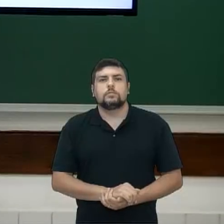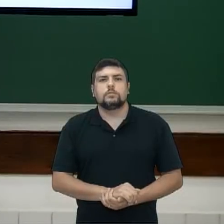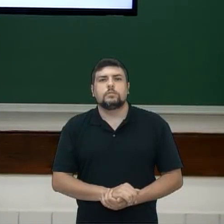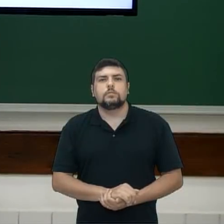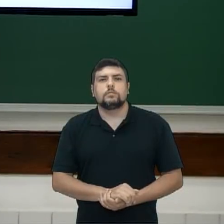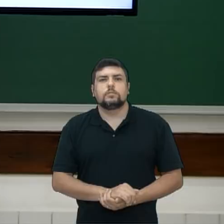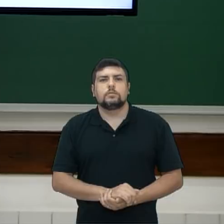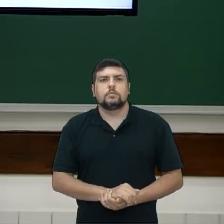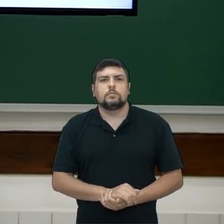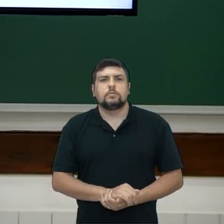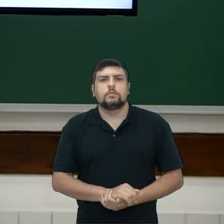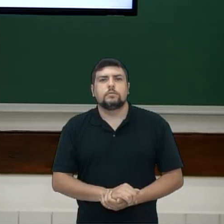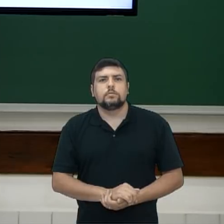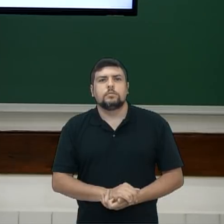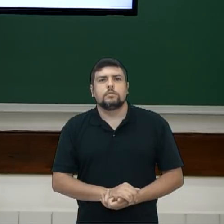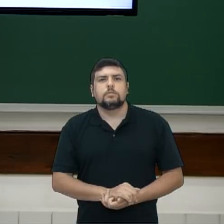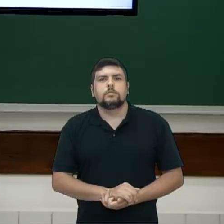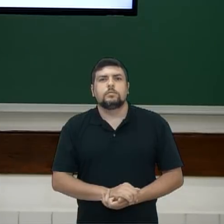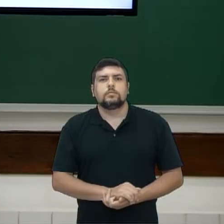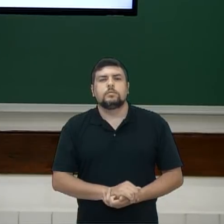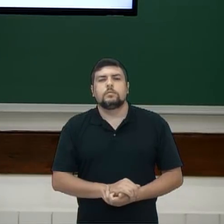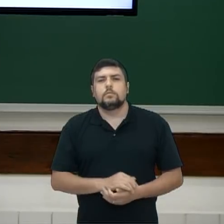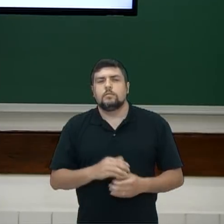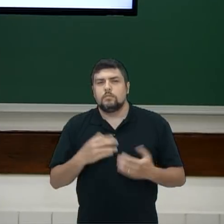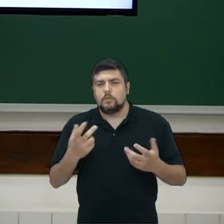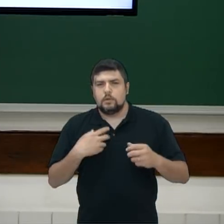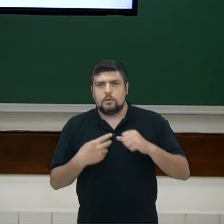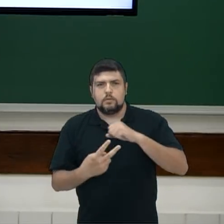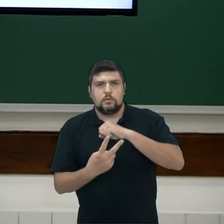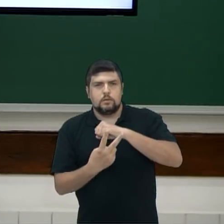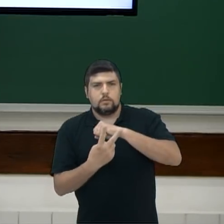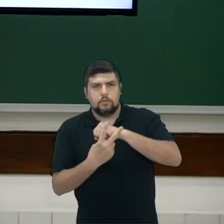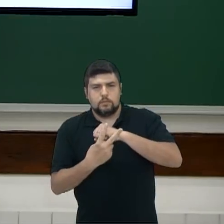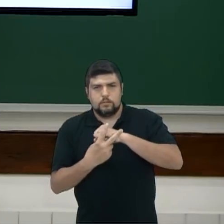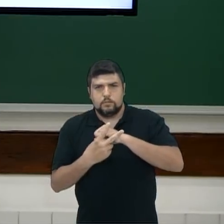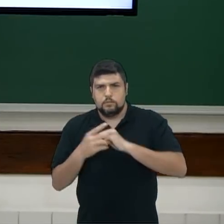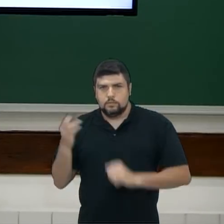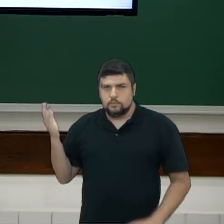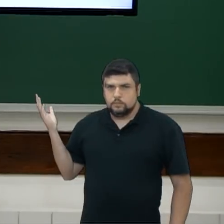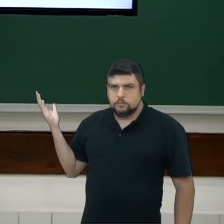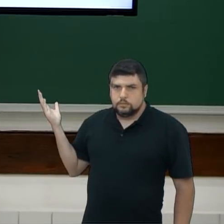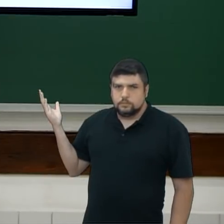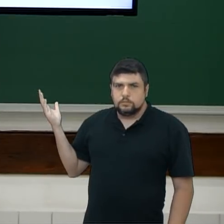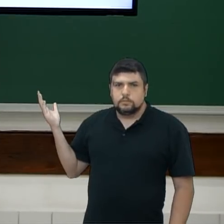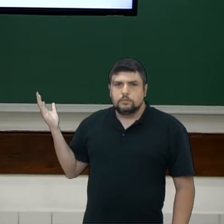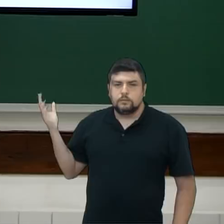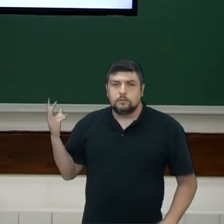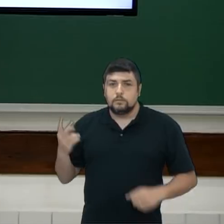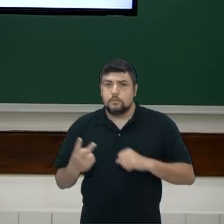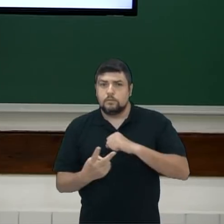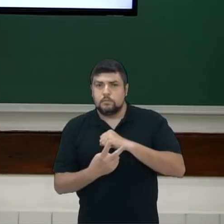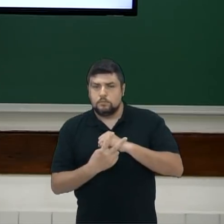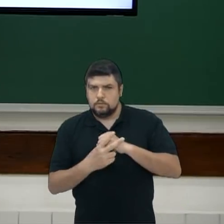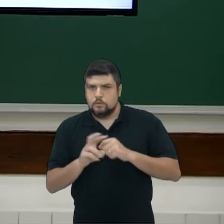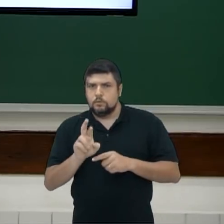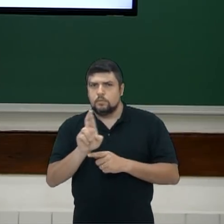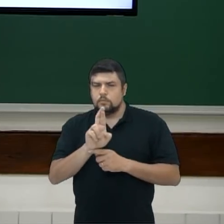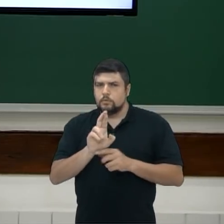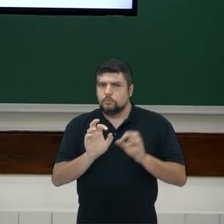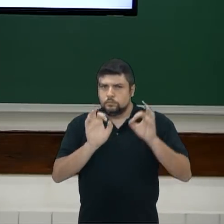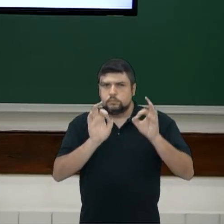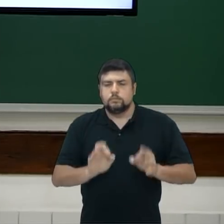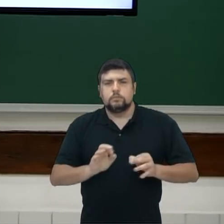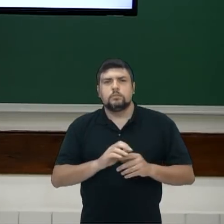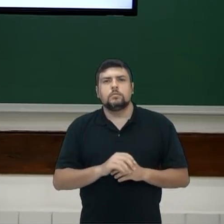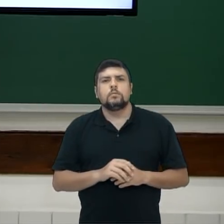então. Aqui, então, eu tenho alguns verbinhos. Todos esses verbos são verbos regulares. Teacher, mas como